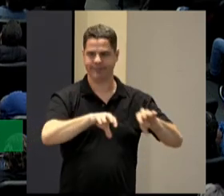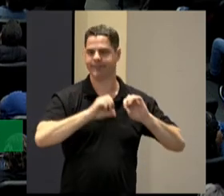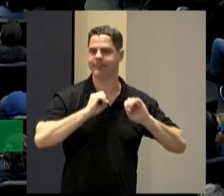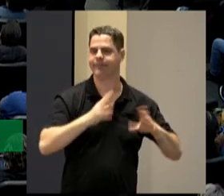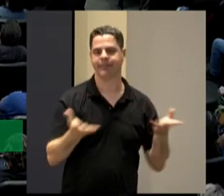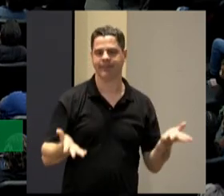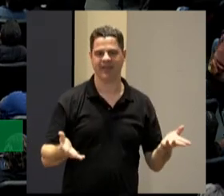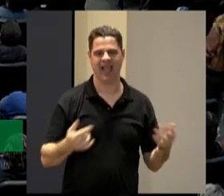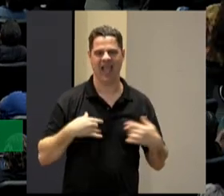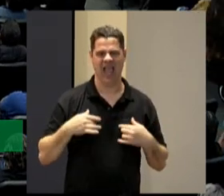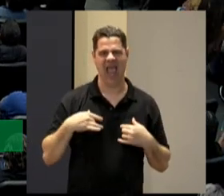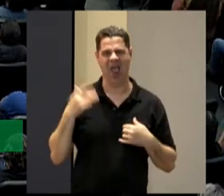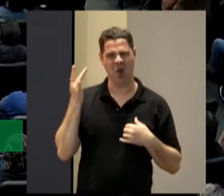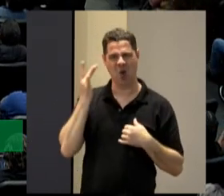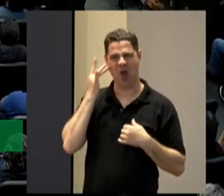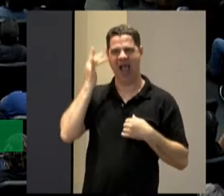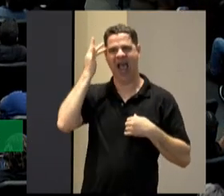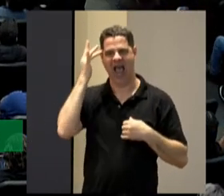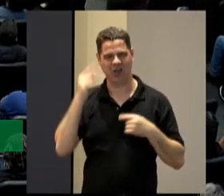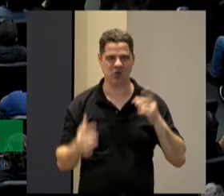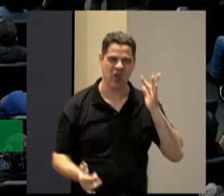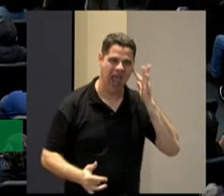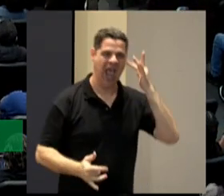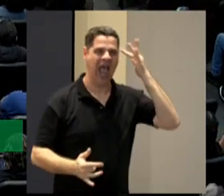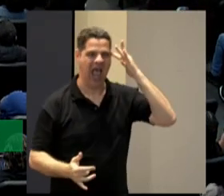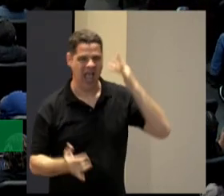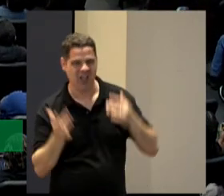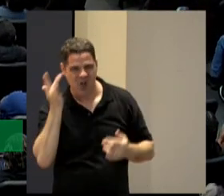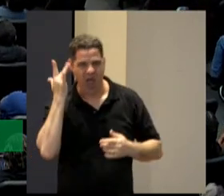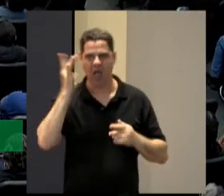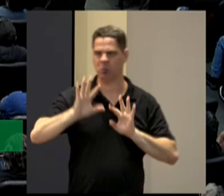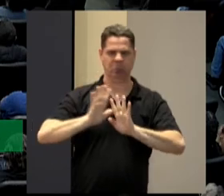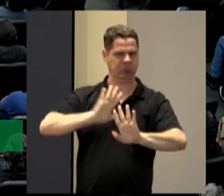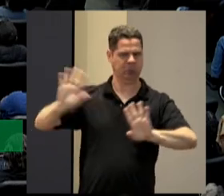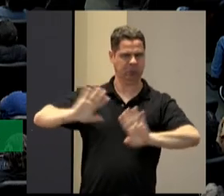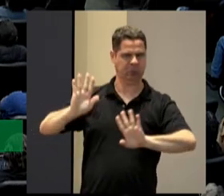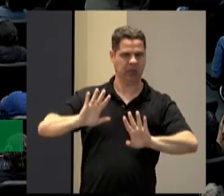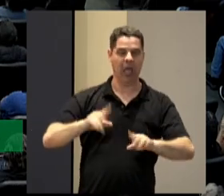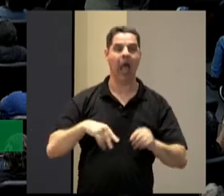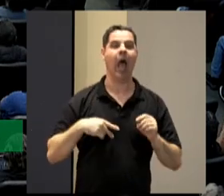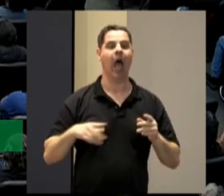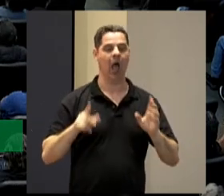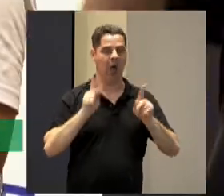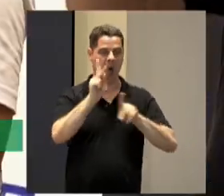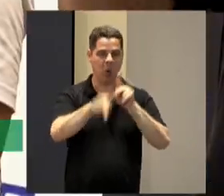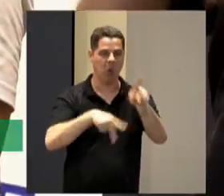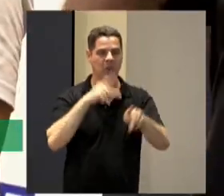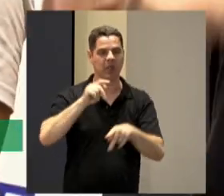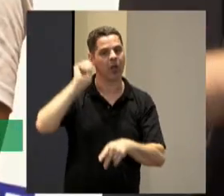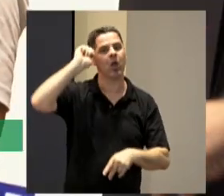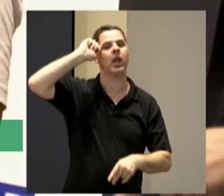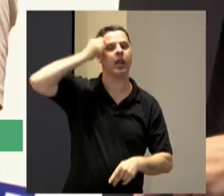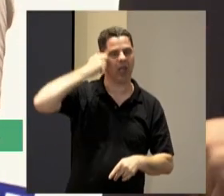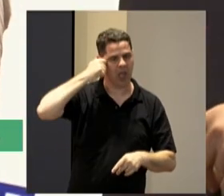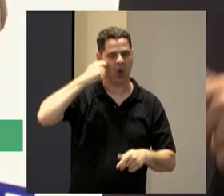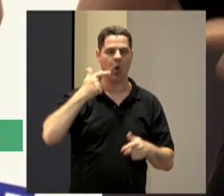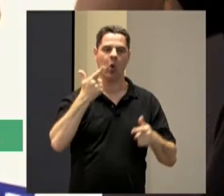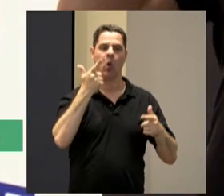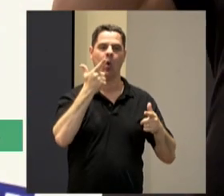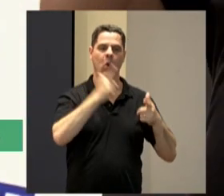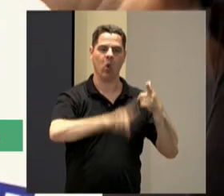não temos que achar nada sobre aquilo que é direito. A população negra conquistou, a partir da